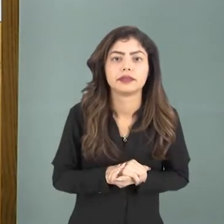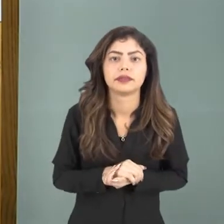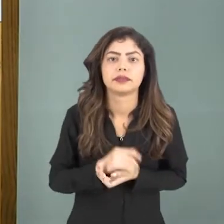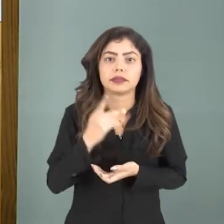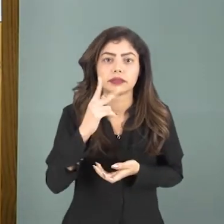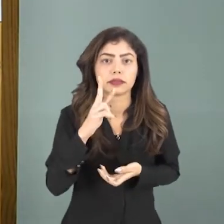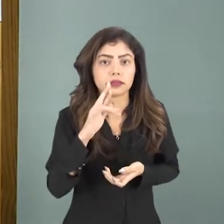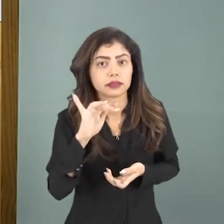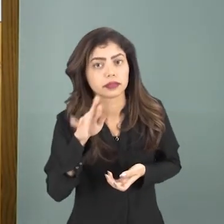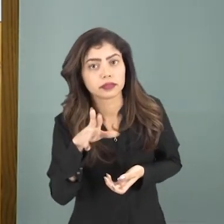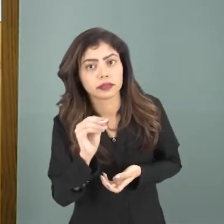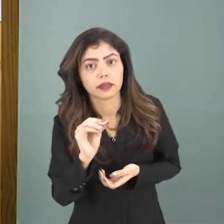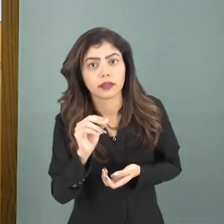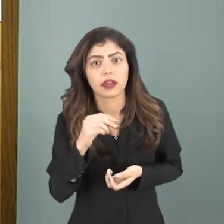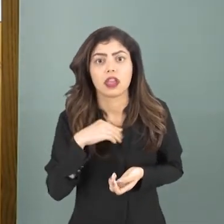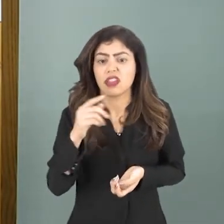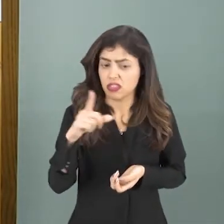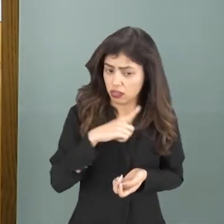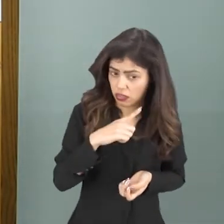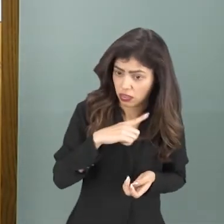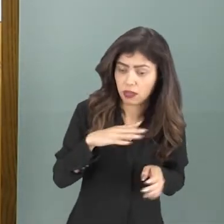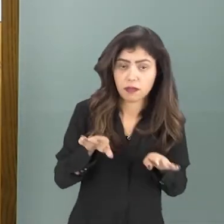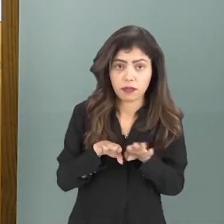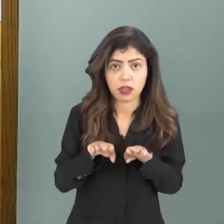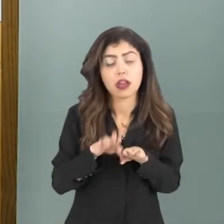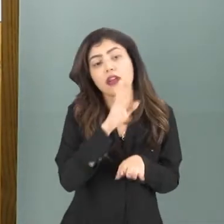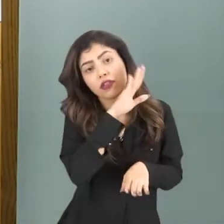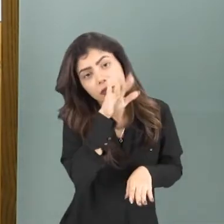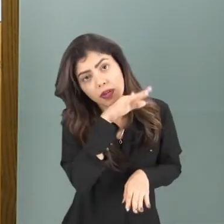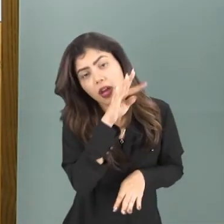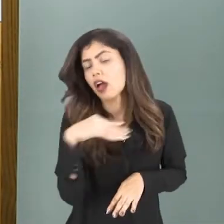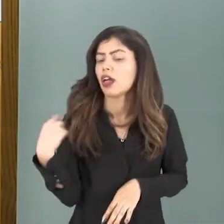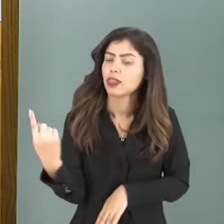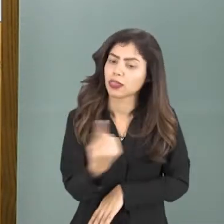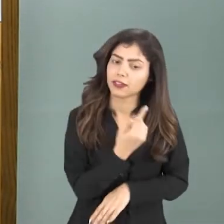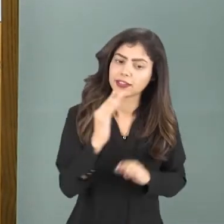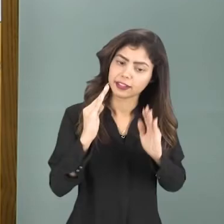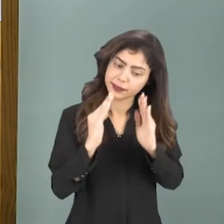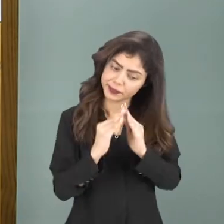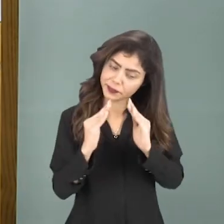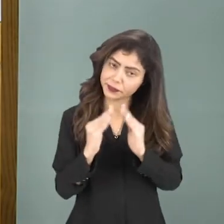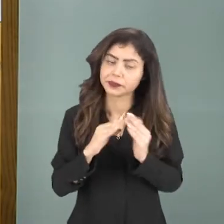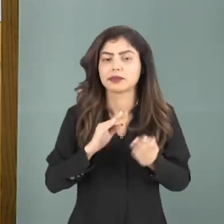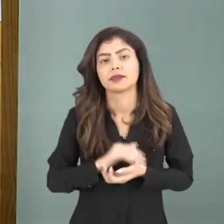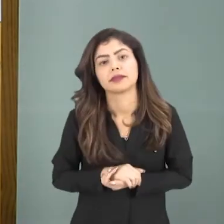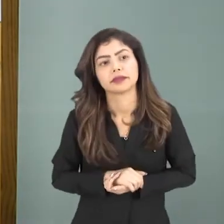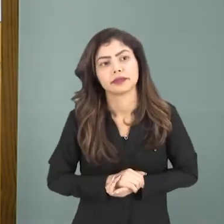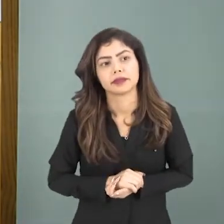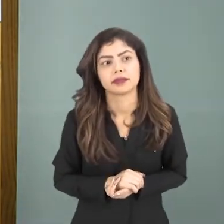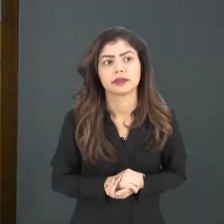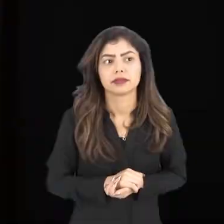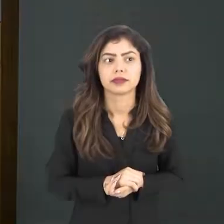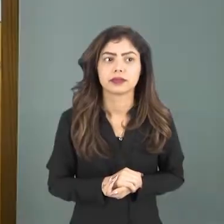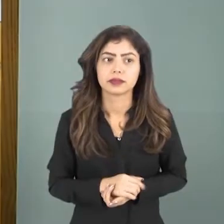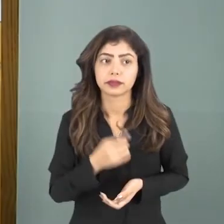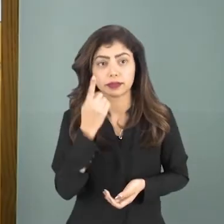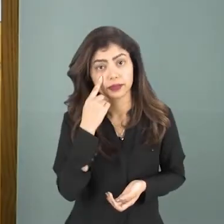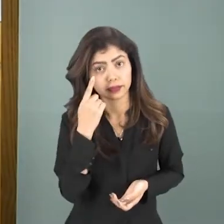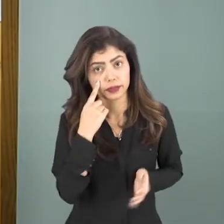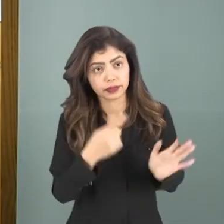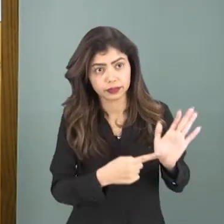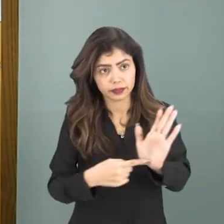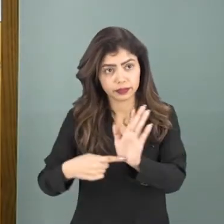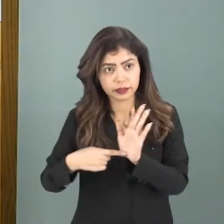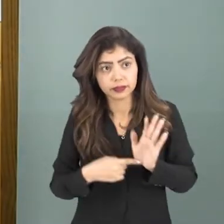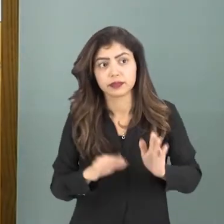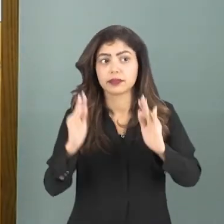nos proteger de ataques de animais. É a nossa moradia, é o nosso lar. Vou mostrar